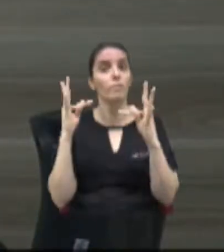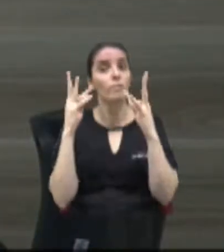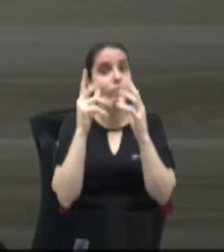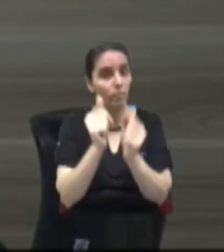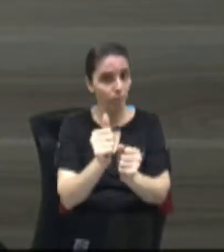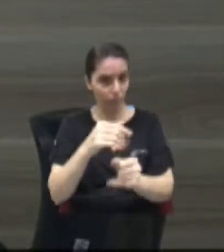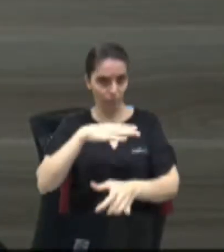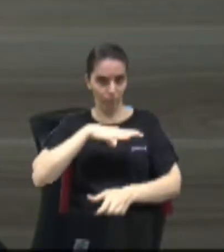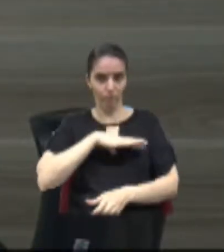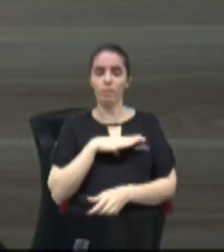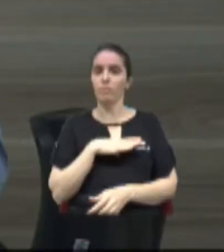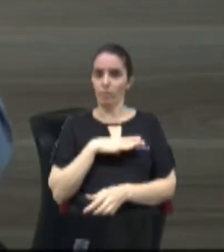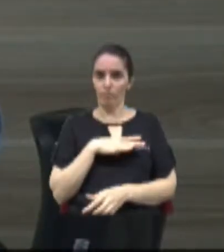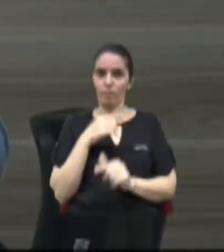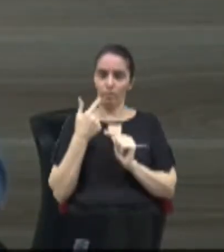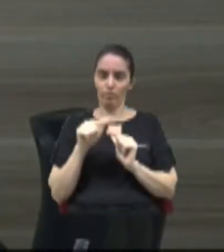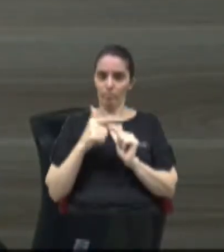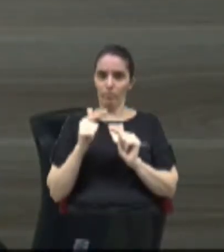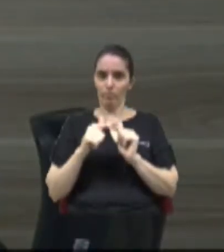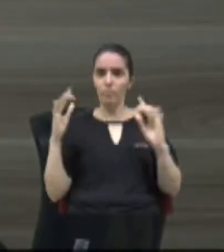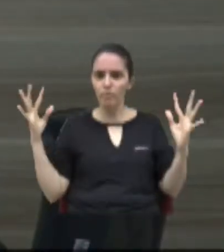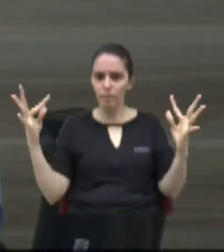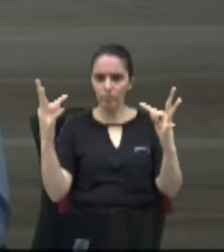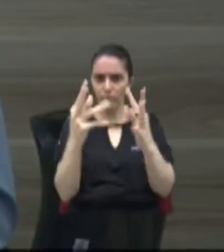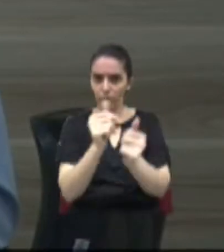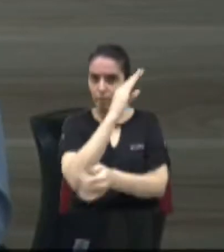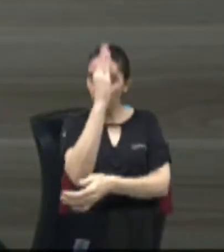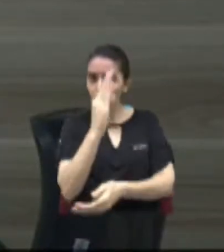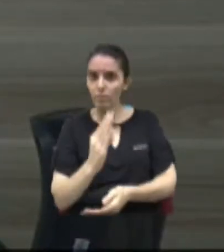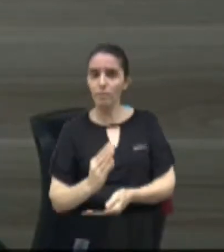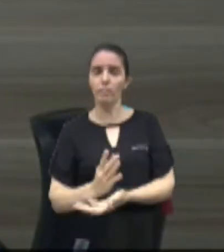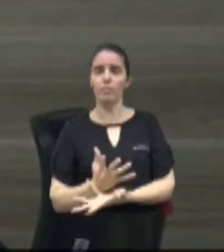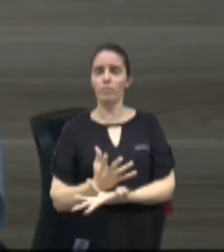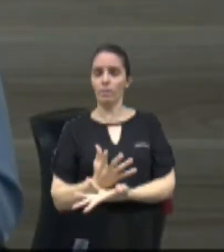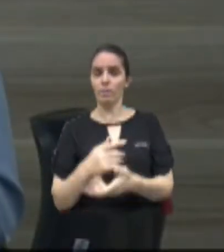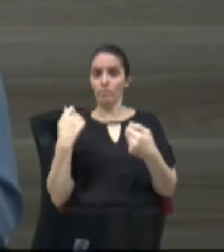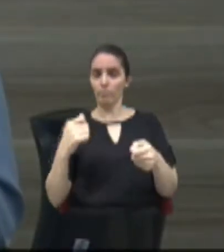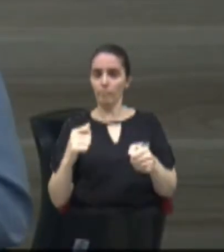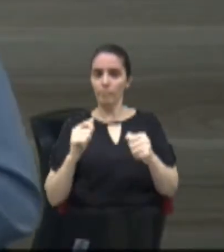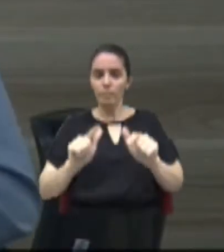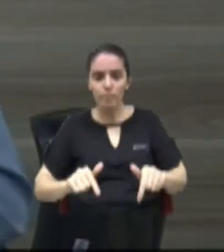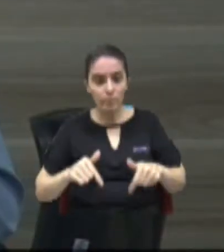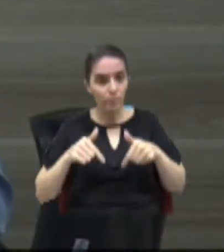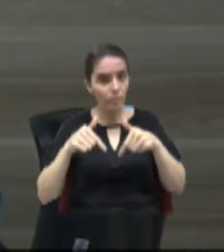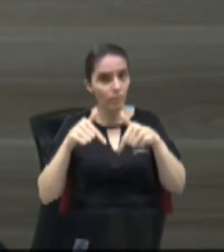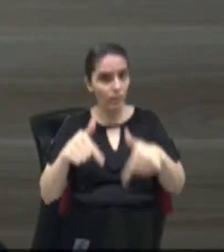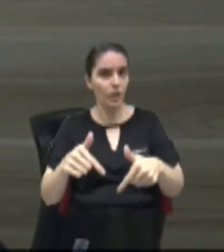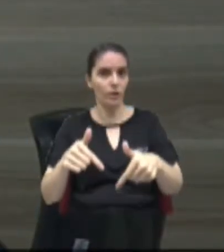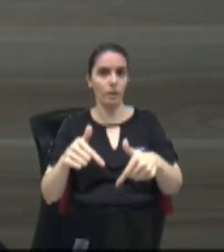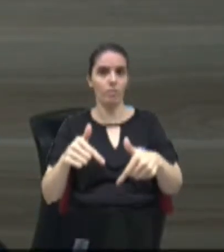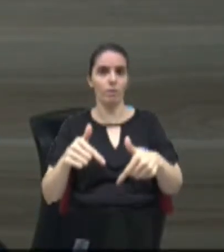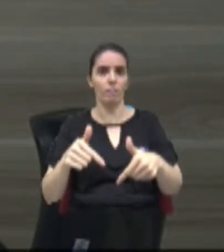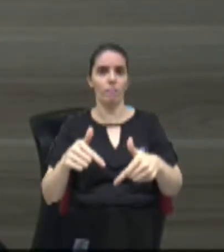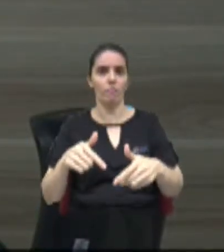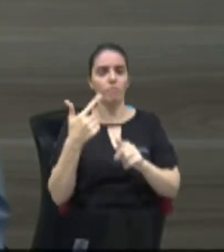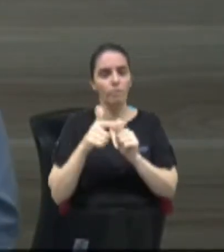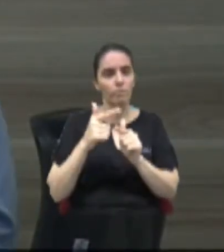Quantidade de gente que tem hoje já, com um bairro constituído e formado, morando em condições precárias de chão batido, sem infraestrutura